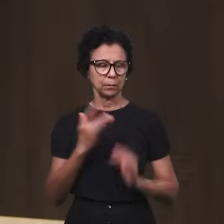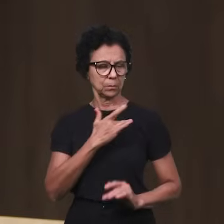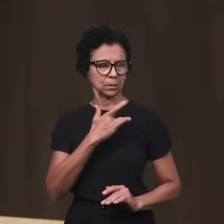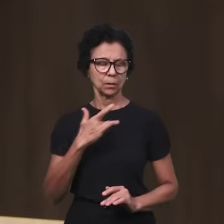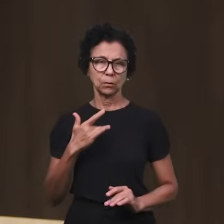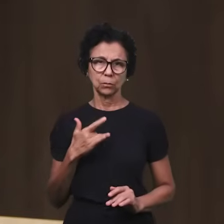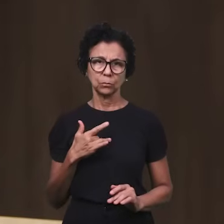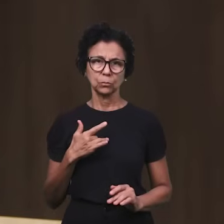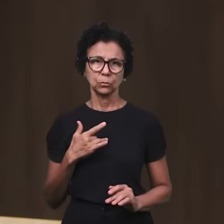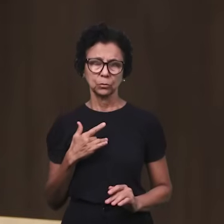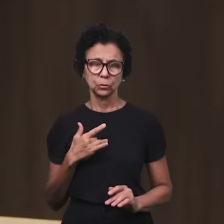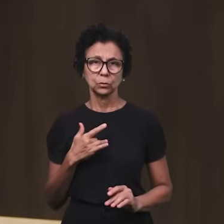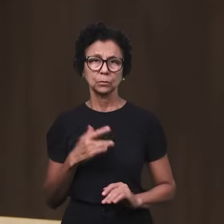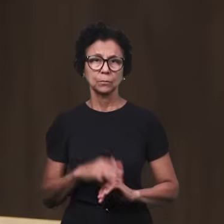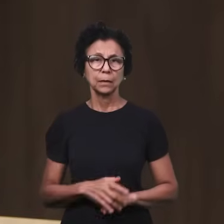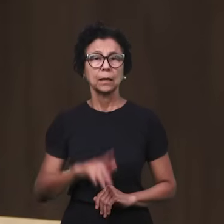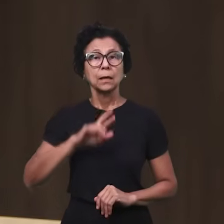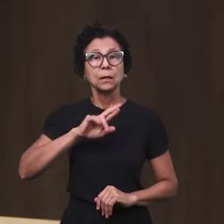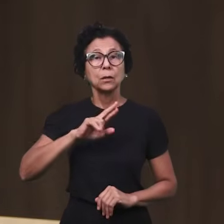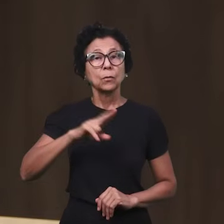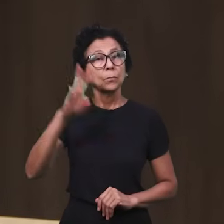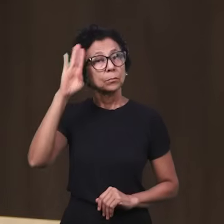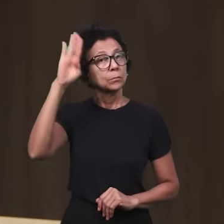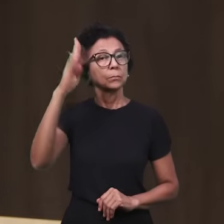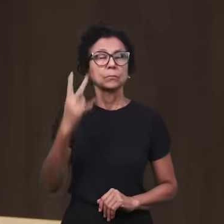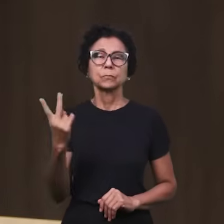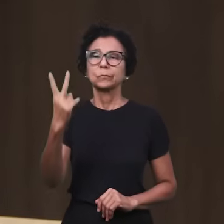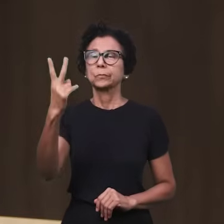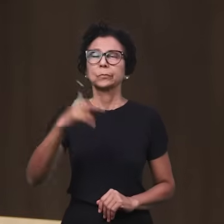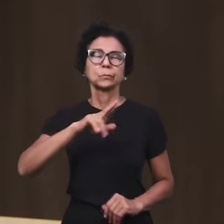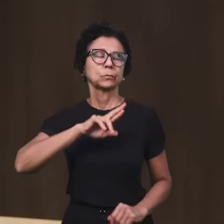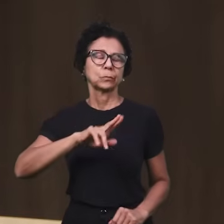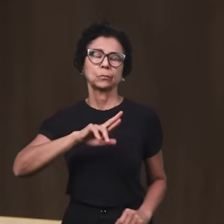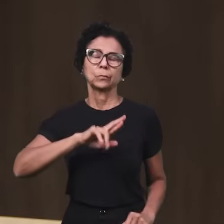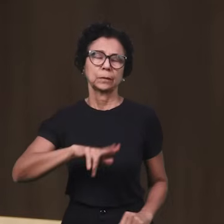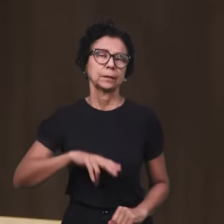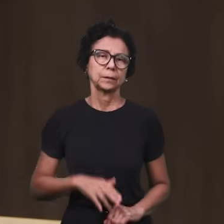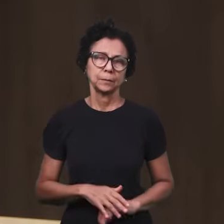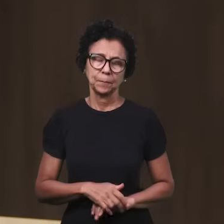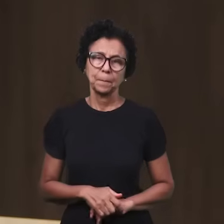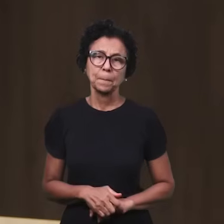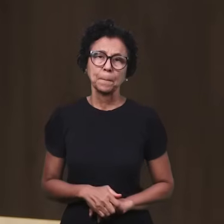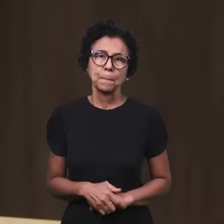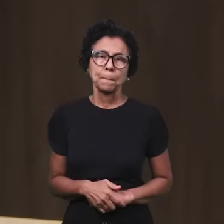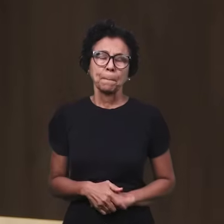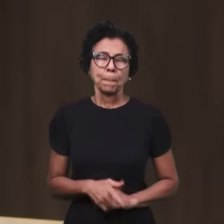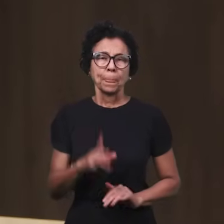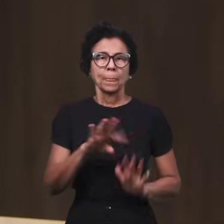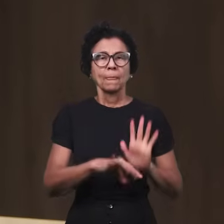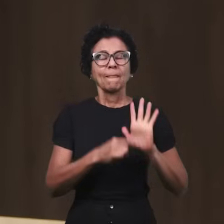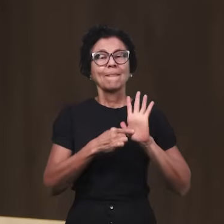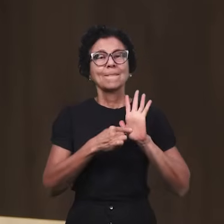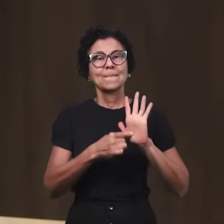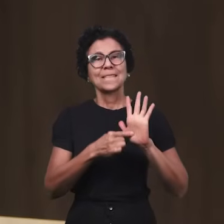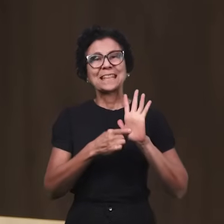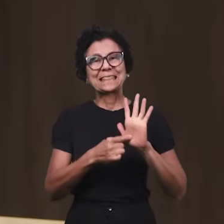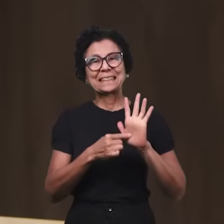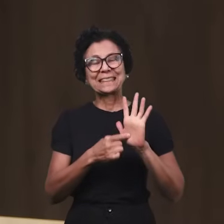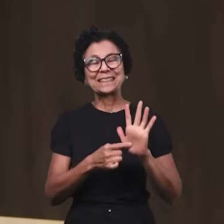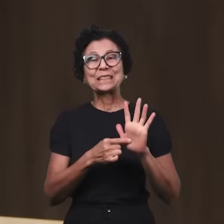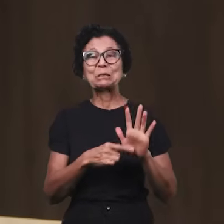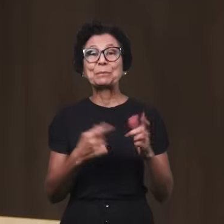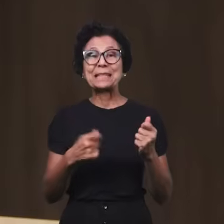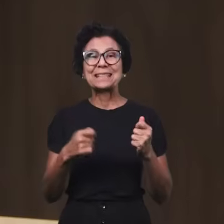não está nisso. E aqui, a beleza a qual o apóstolo Pedro cita aqui é